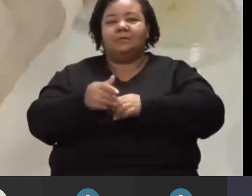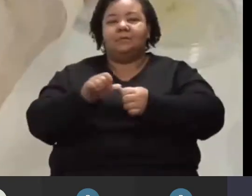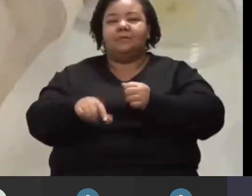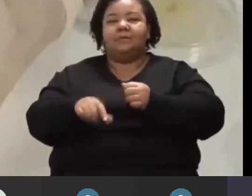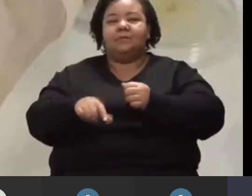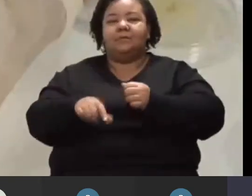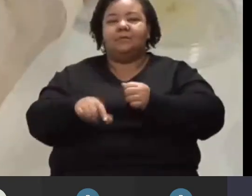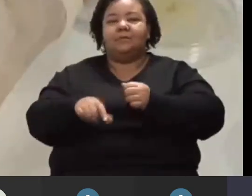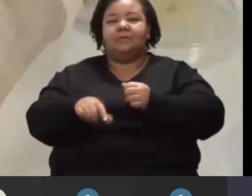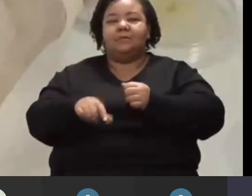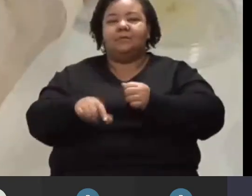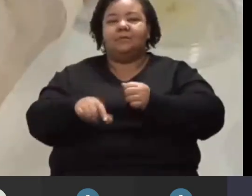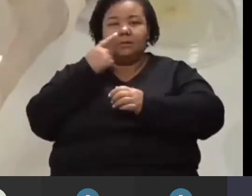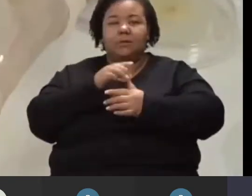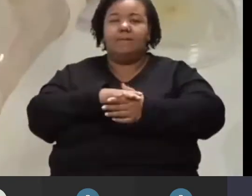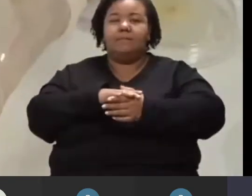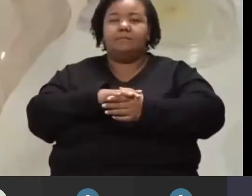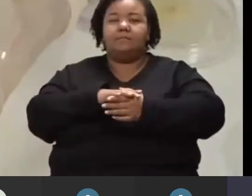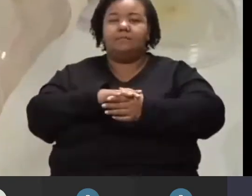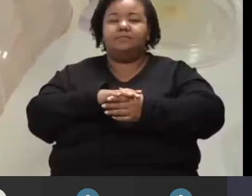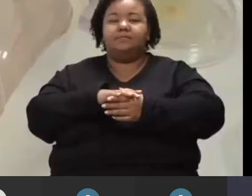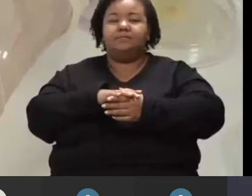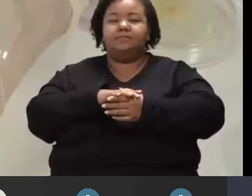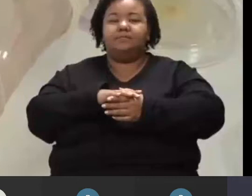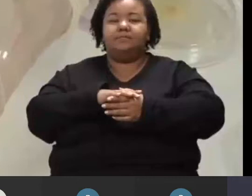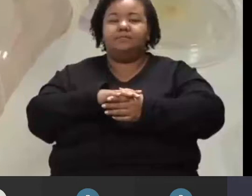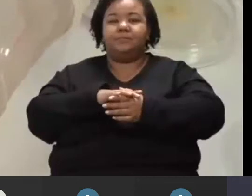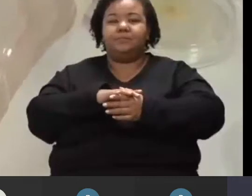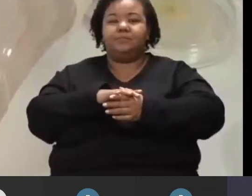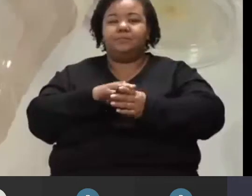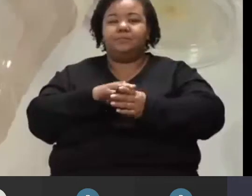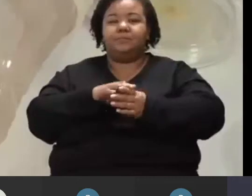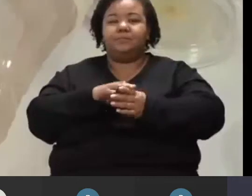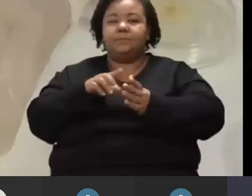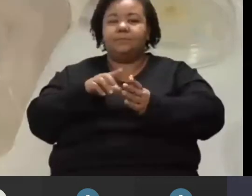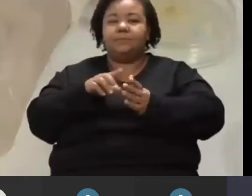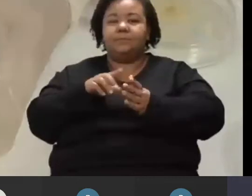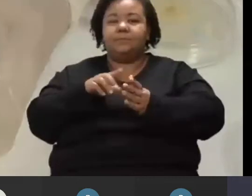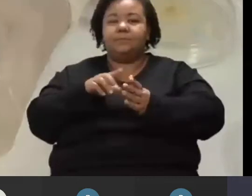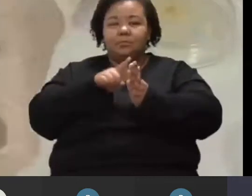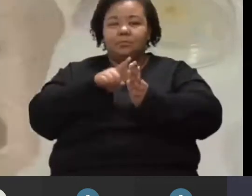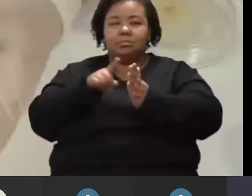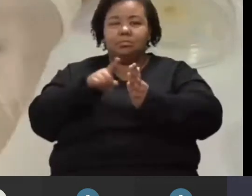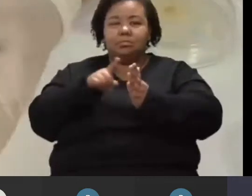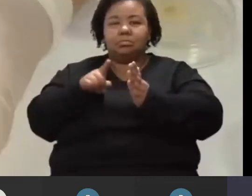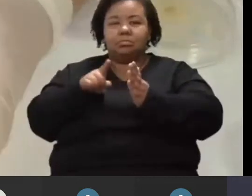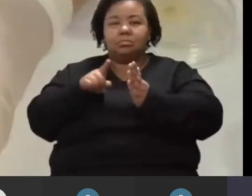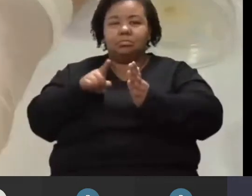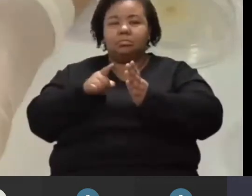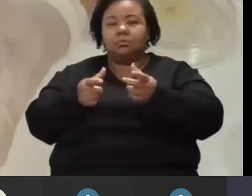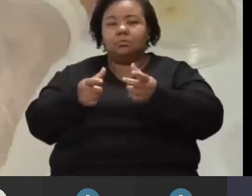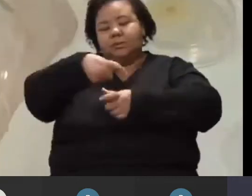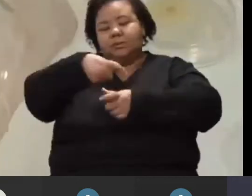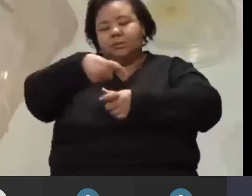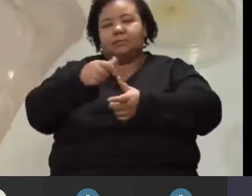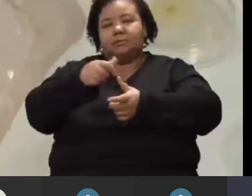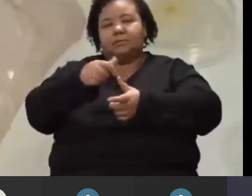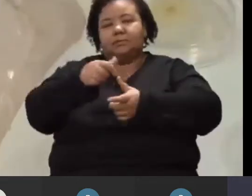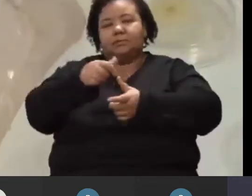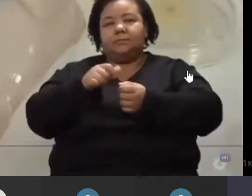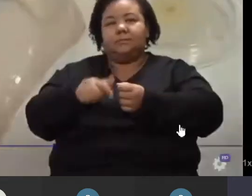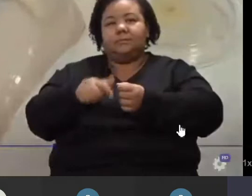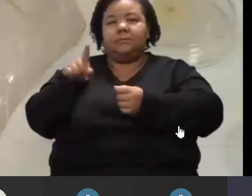faz a estria. Então, veja que essa primeira estria está mais carregada. É a primeira estria. E aí você vai virar a placa